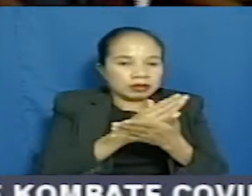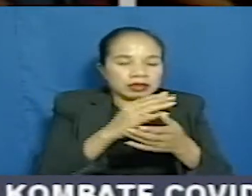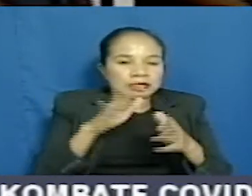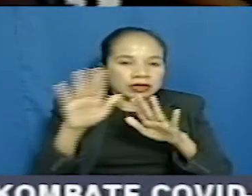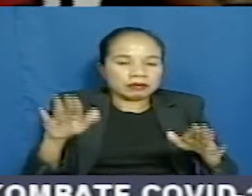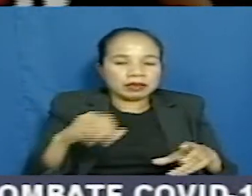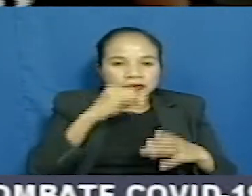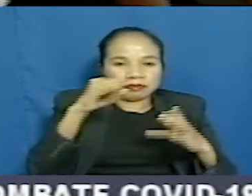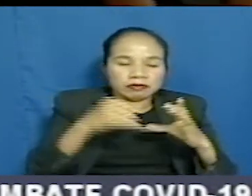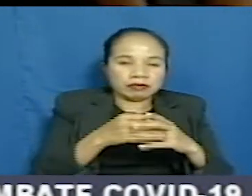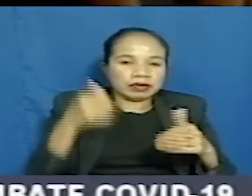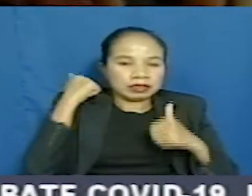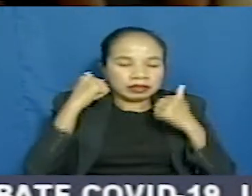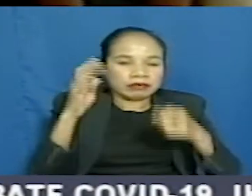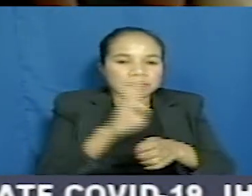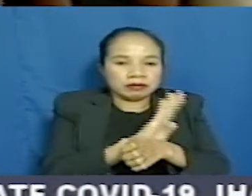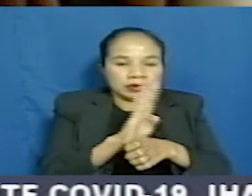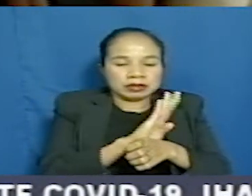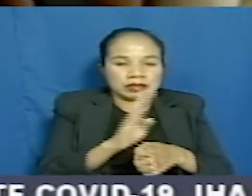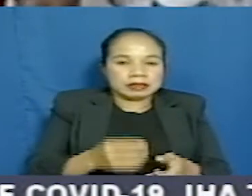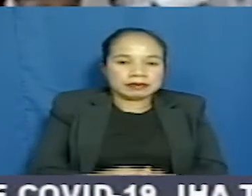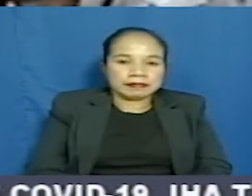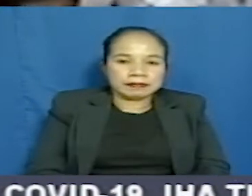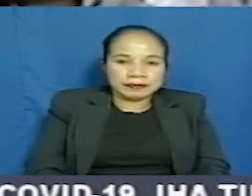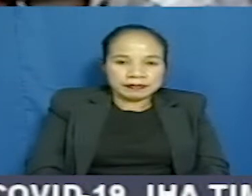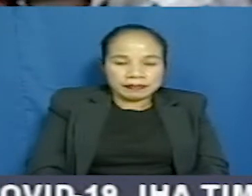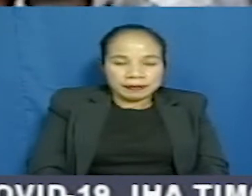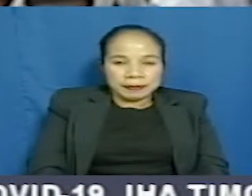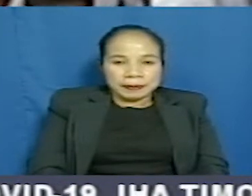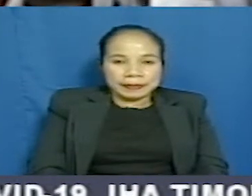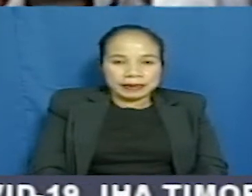atividades de negócio. Rony Silva, Jerônimo Maunon, ba RTTL.